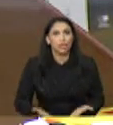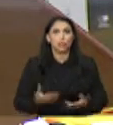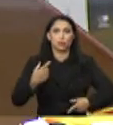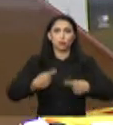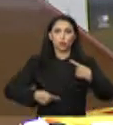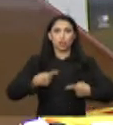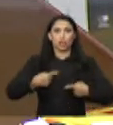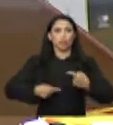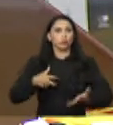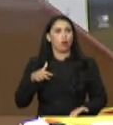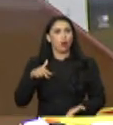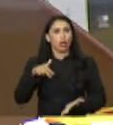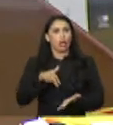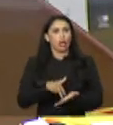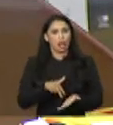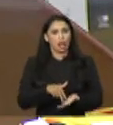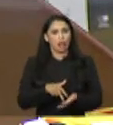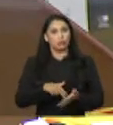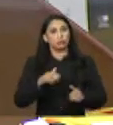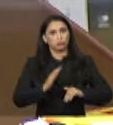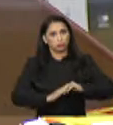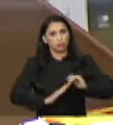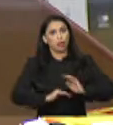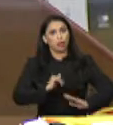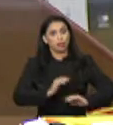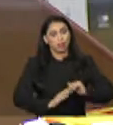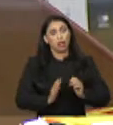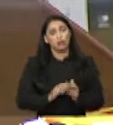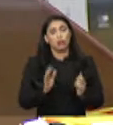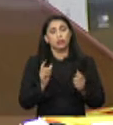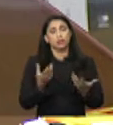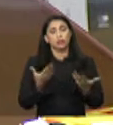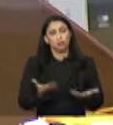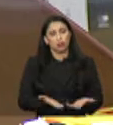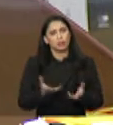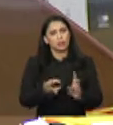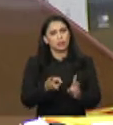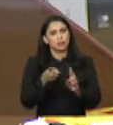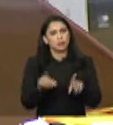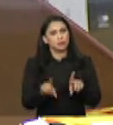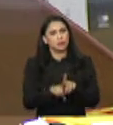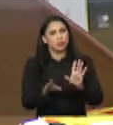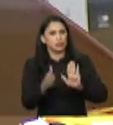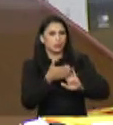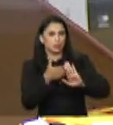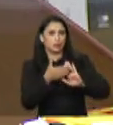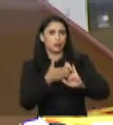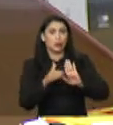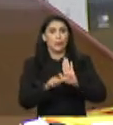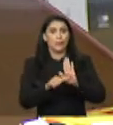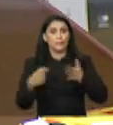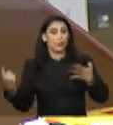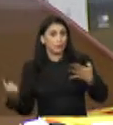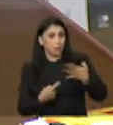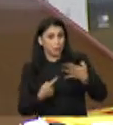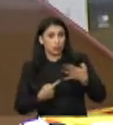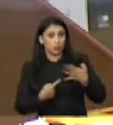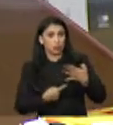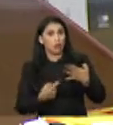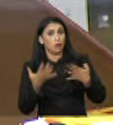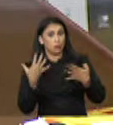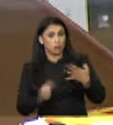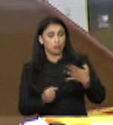de cargo político por exemplo teria de admitir também que tais ações poderiam ser propostas em primeiro grau de jurisdição